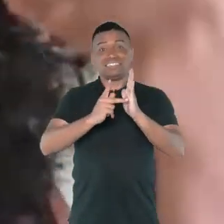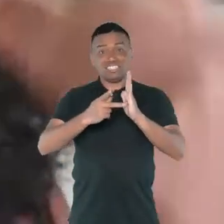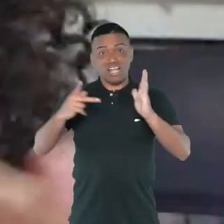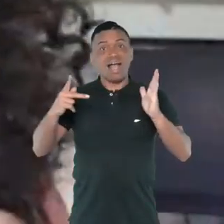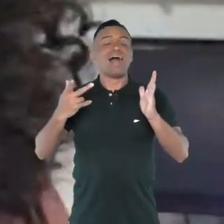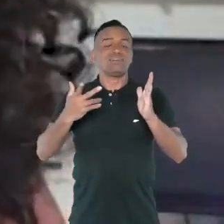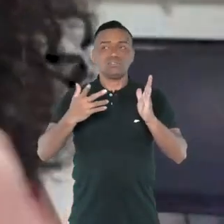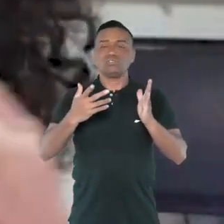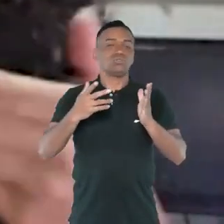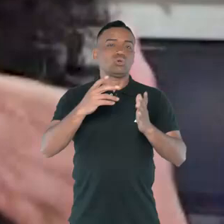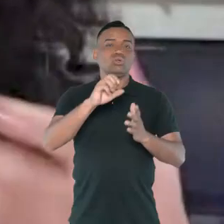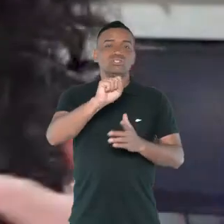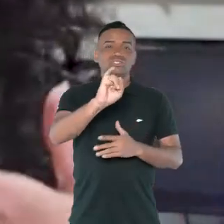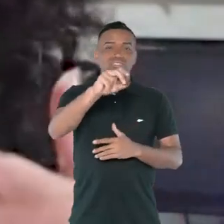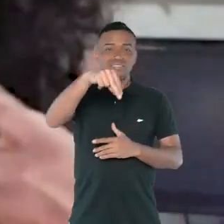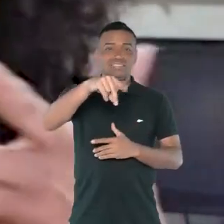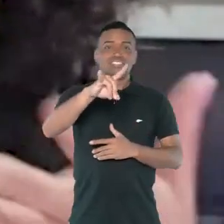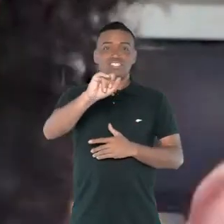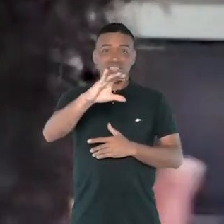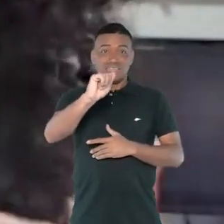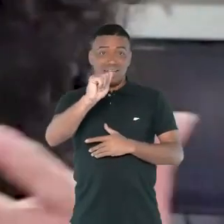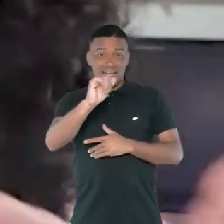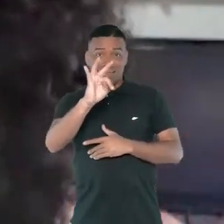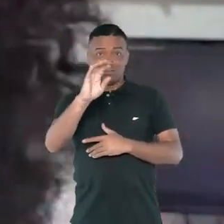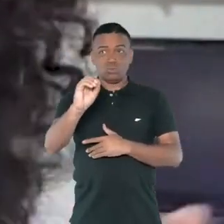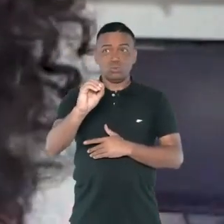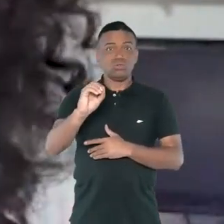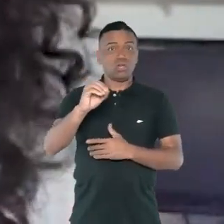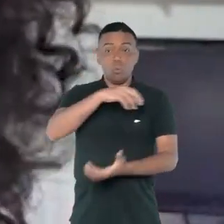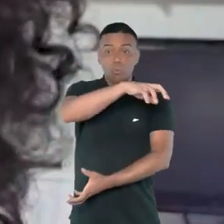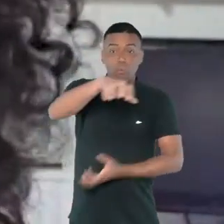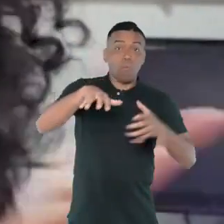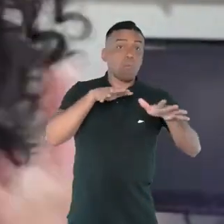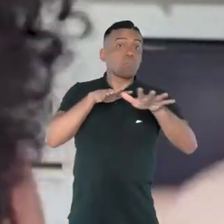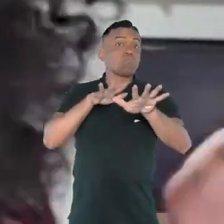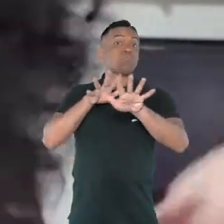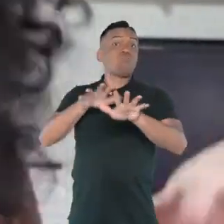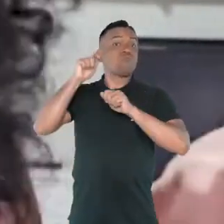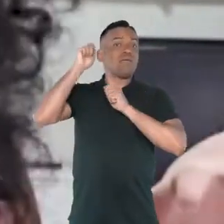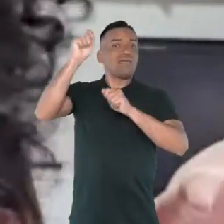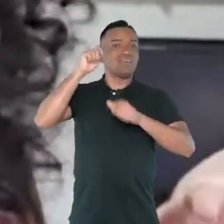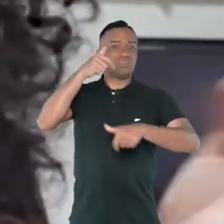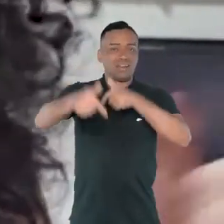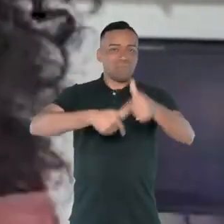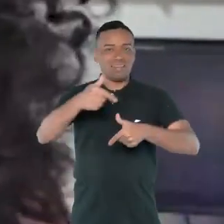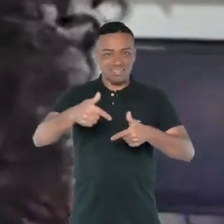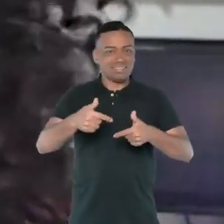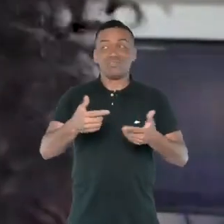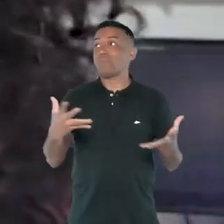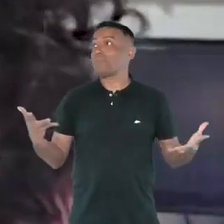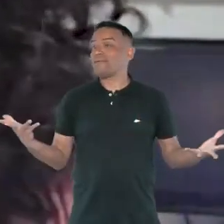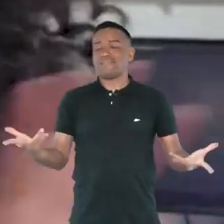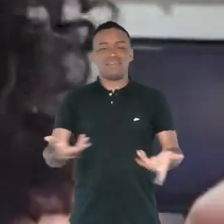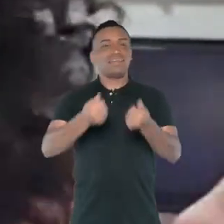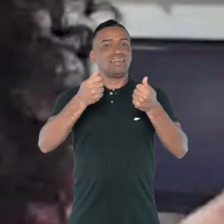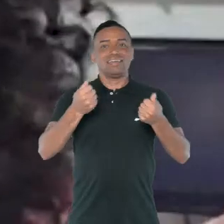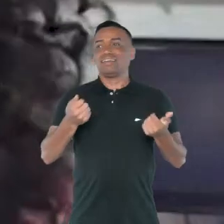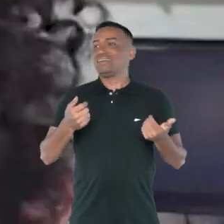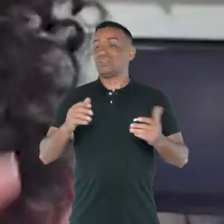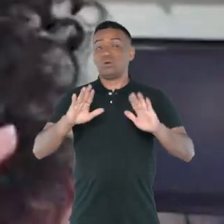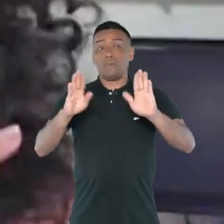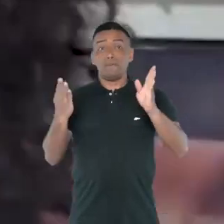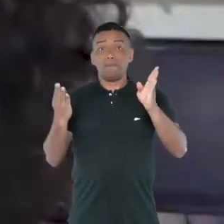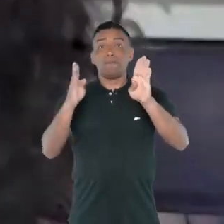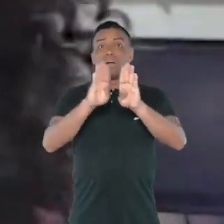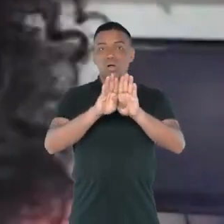foram construindo a história do movimento trabalhista ali na minha frente, assim. E aí foi incrível,